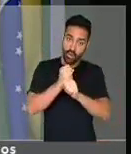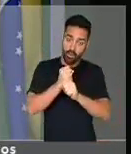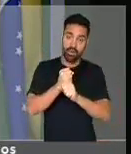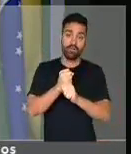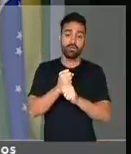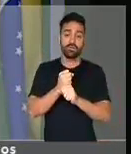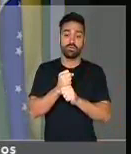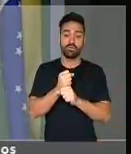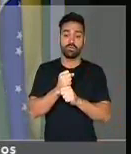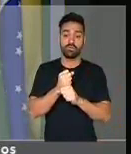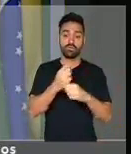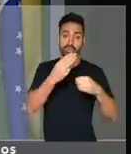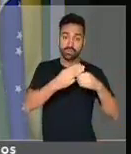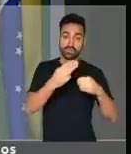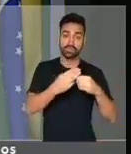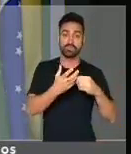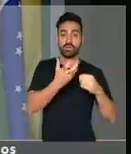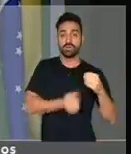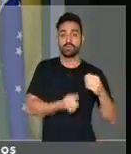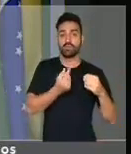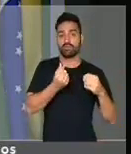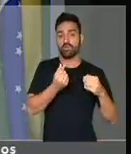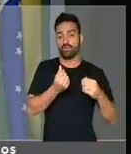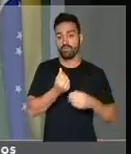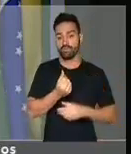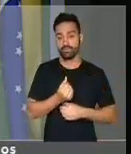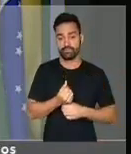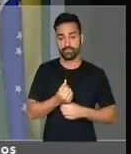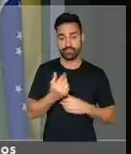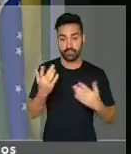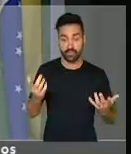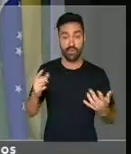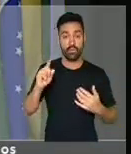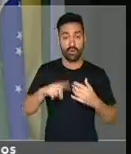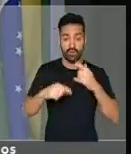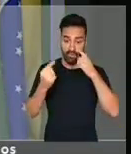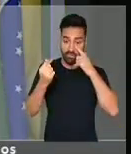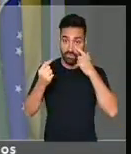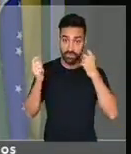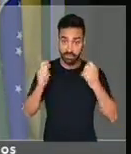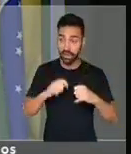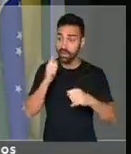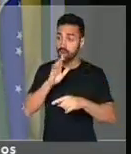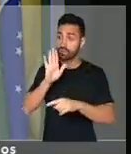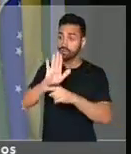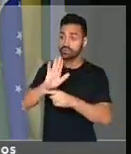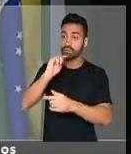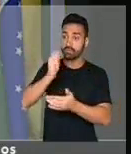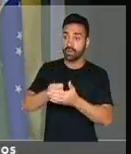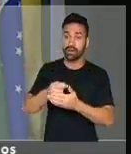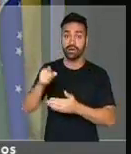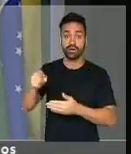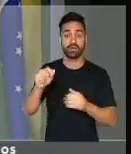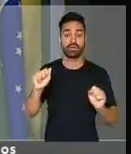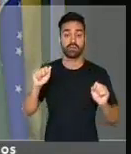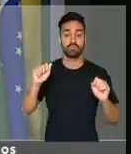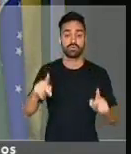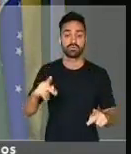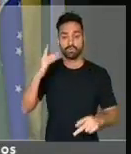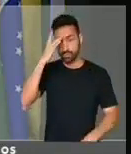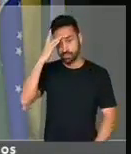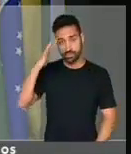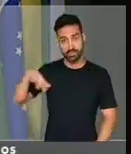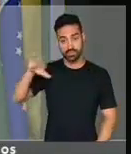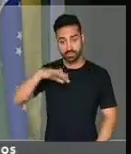contabilizado para o município receber esse valor. E esse é um valor que ajuda a pagar a aposentadoria